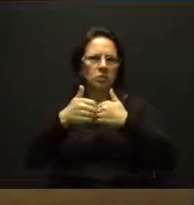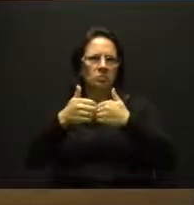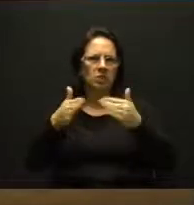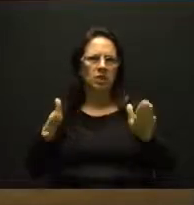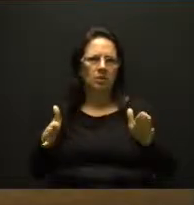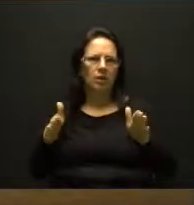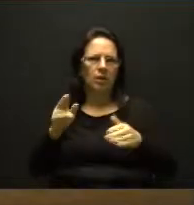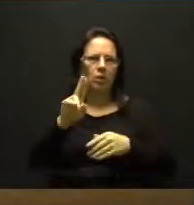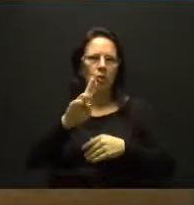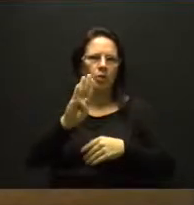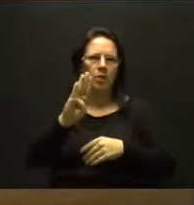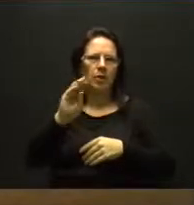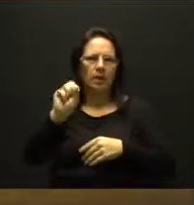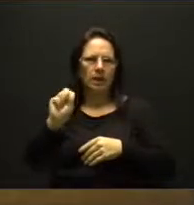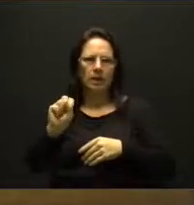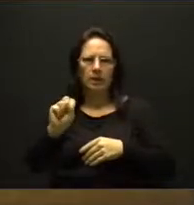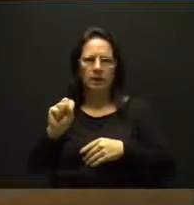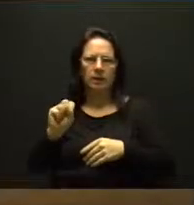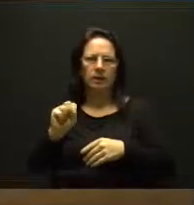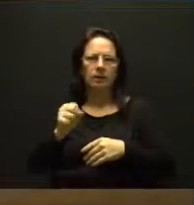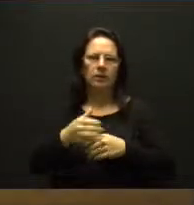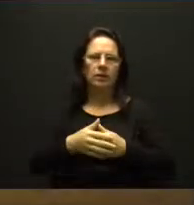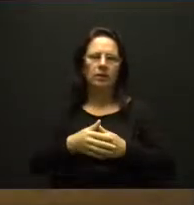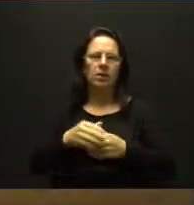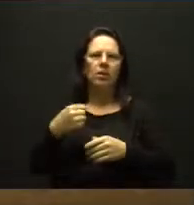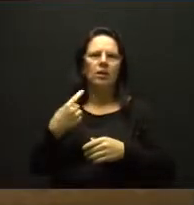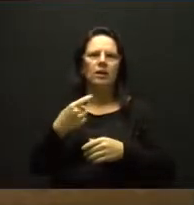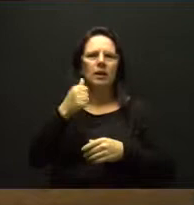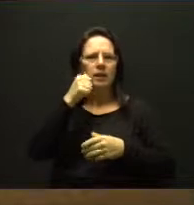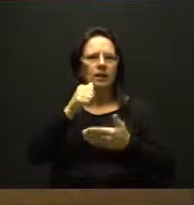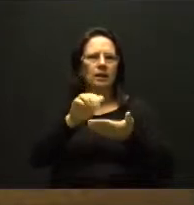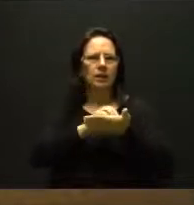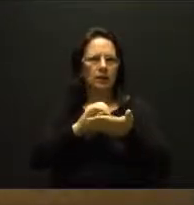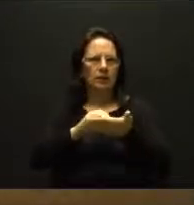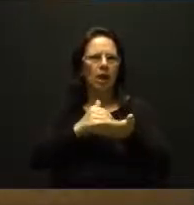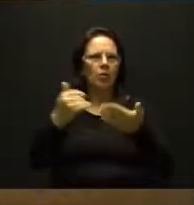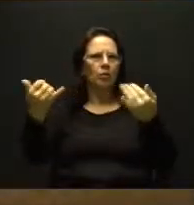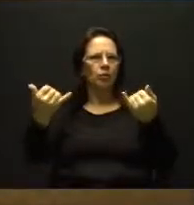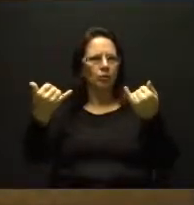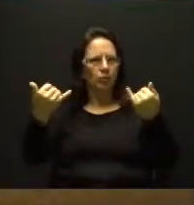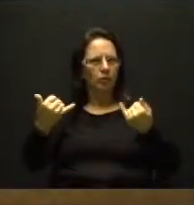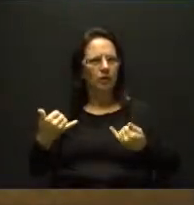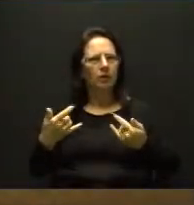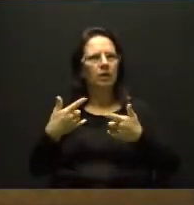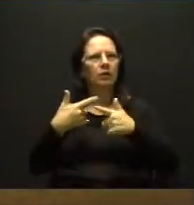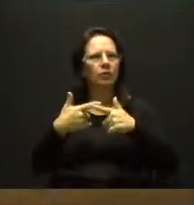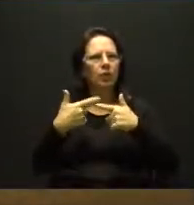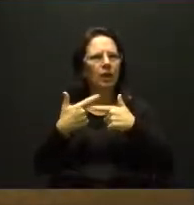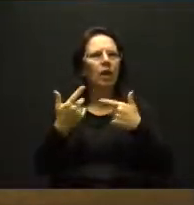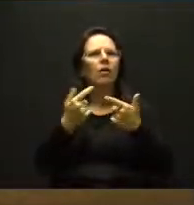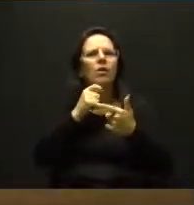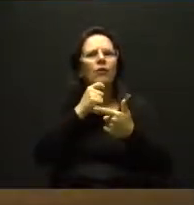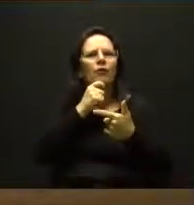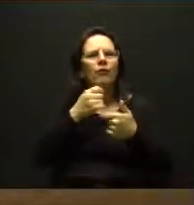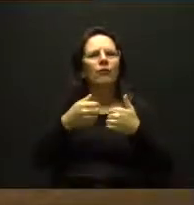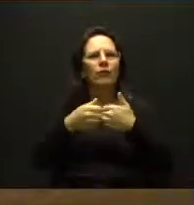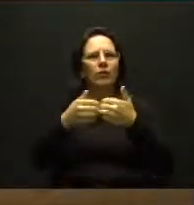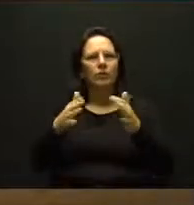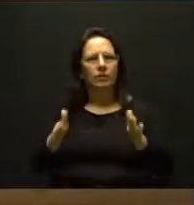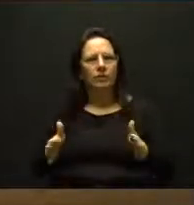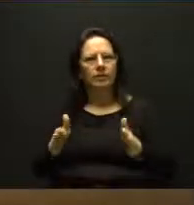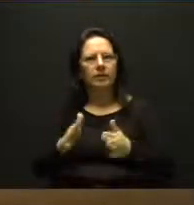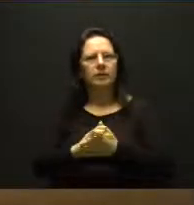então nós gostaríamos de deixar reforçados a secretária de saúde pudesse dar esse retorno para nós temos uma população